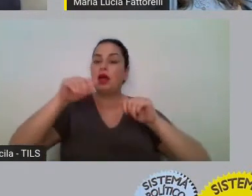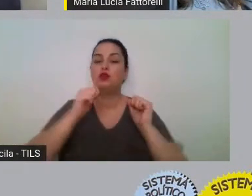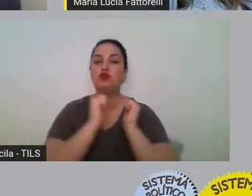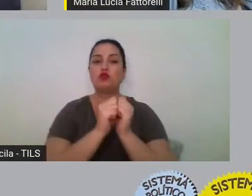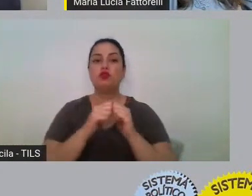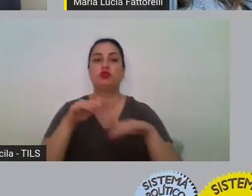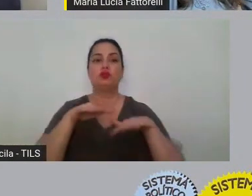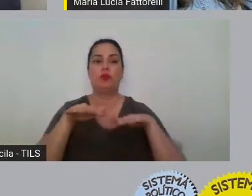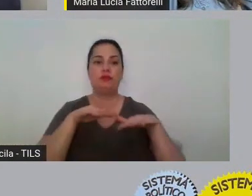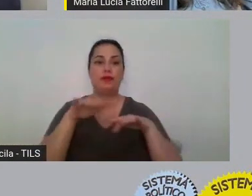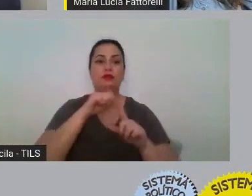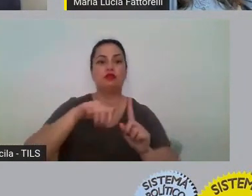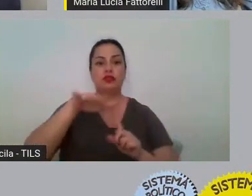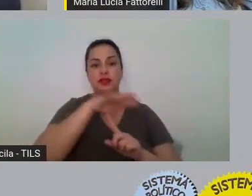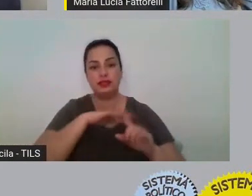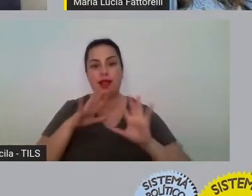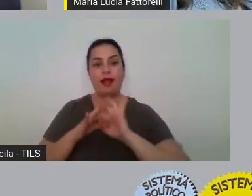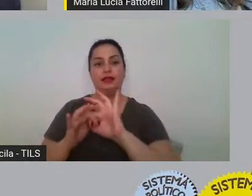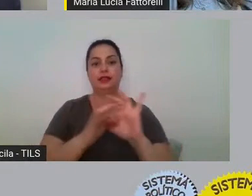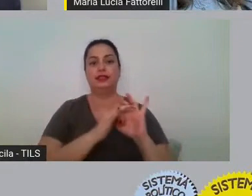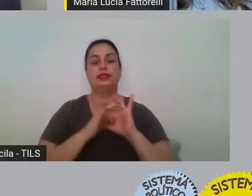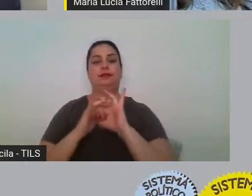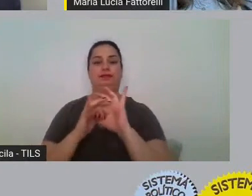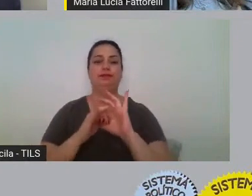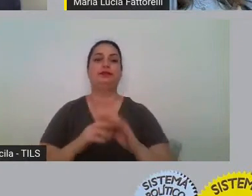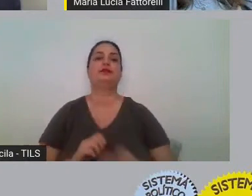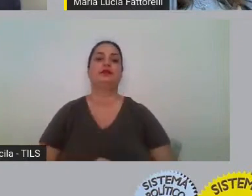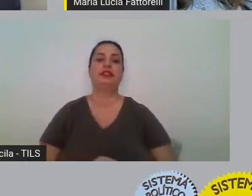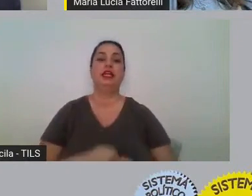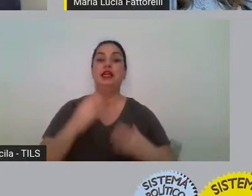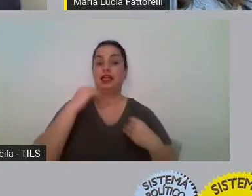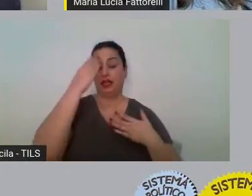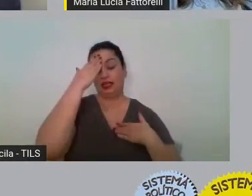sempre revela Maria Lúcia Fatorelli. Eu agradeço imensamente